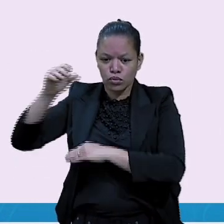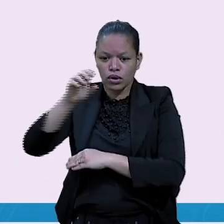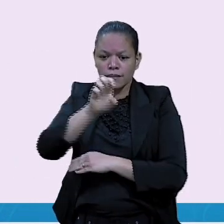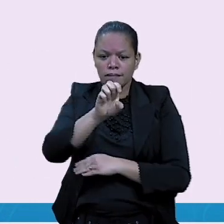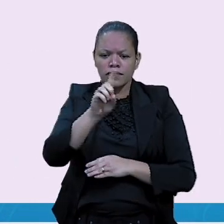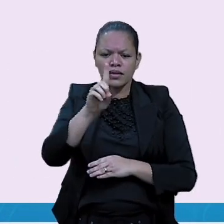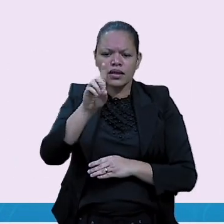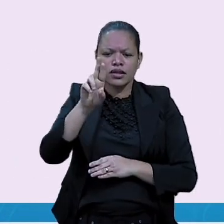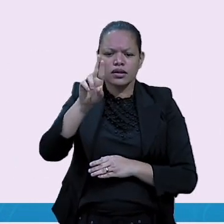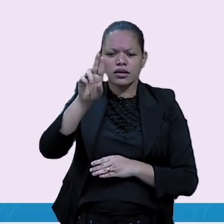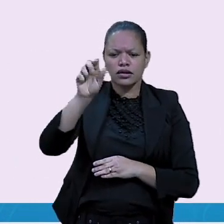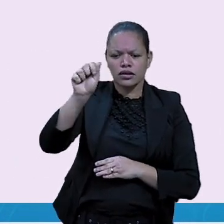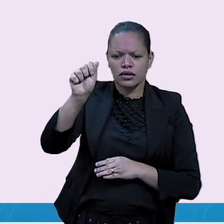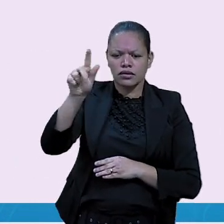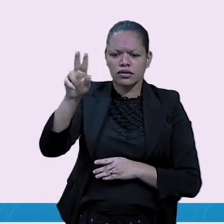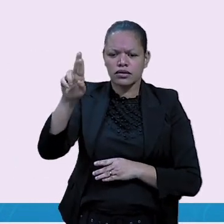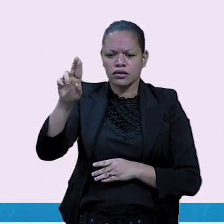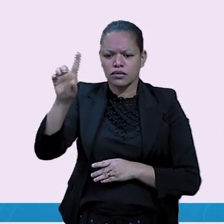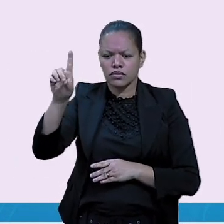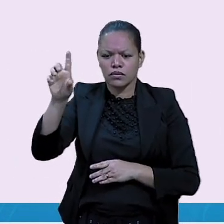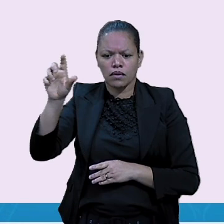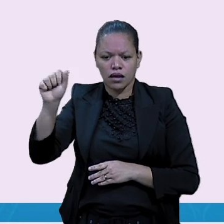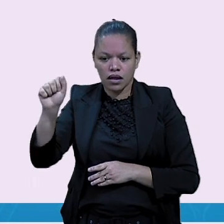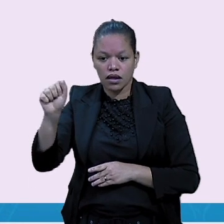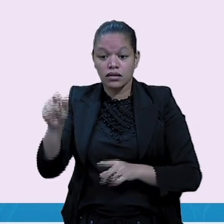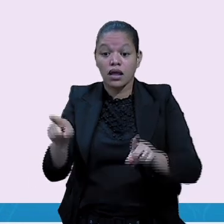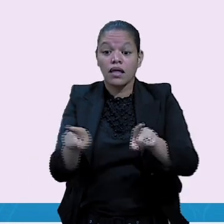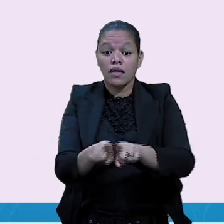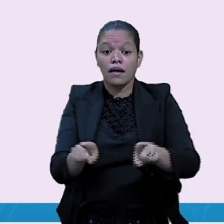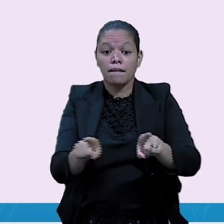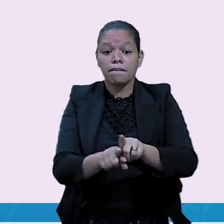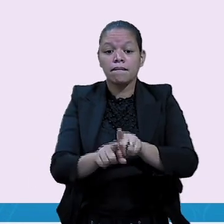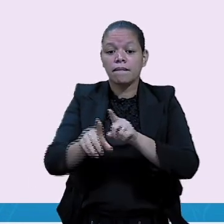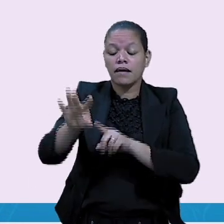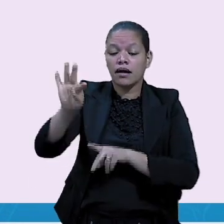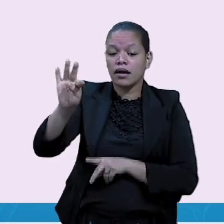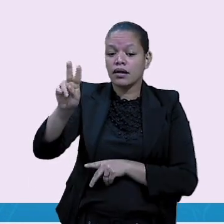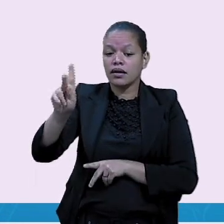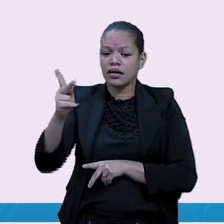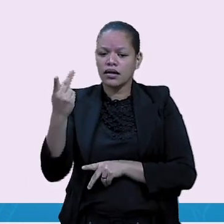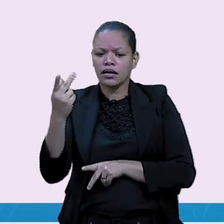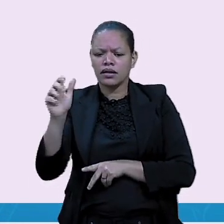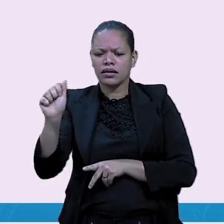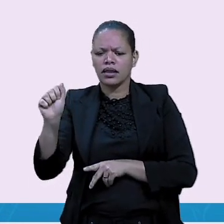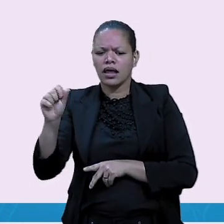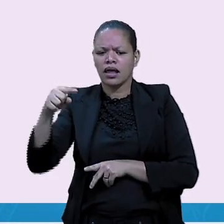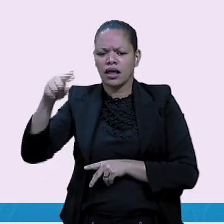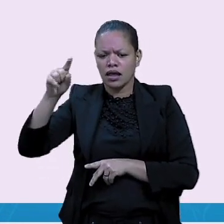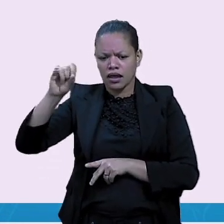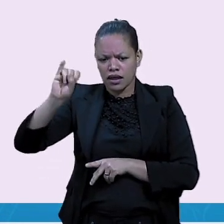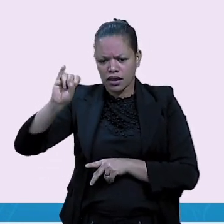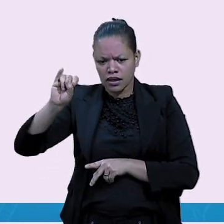Thaís? Então, a Eduarda está aqui, ó. Ela tem 176. E a Thaís